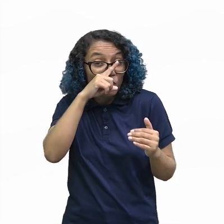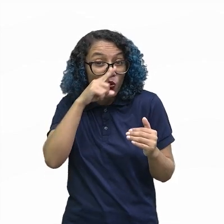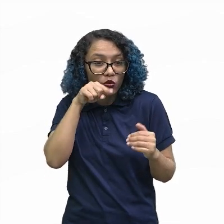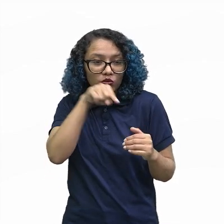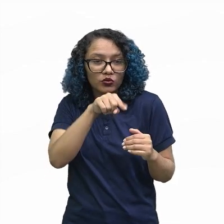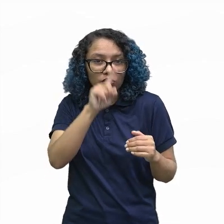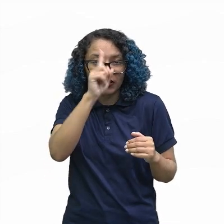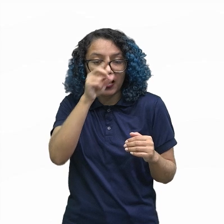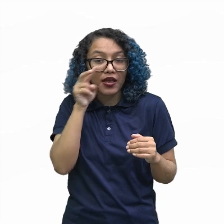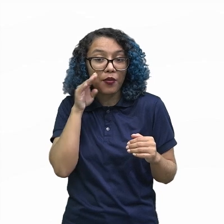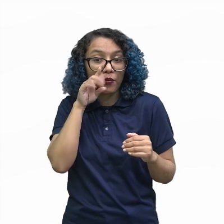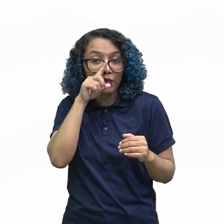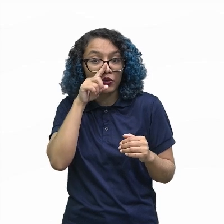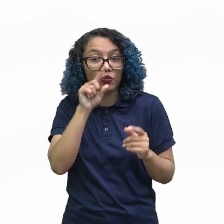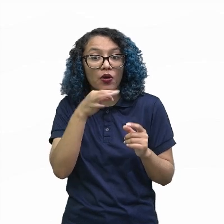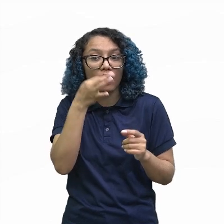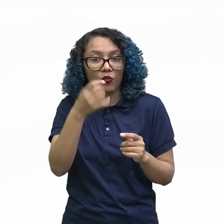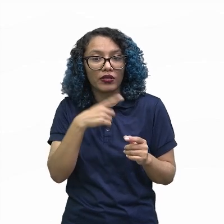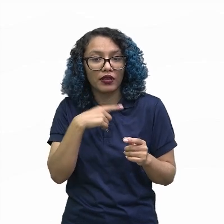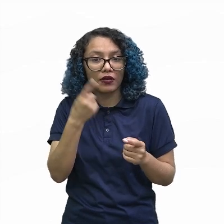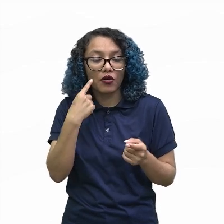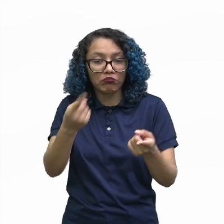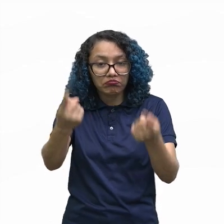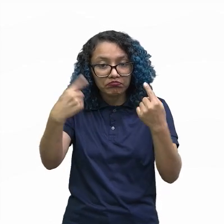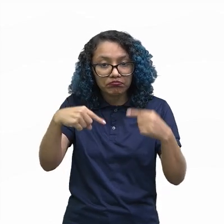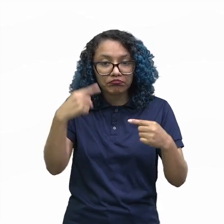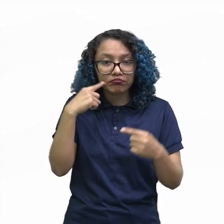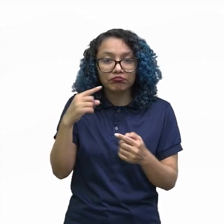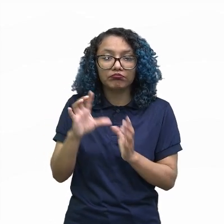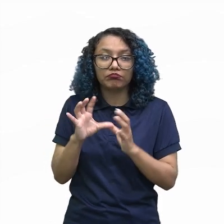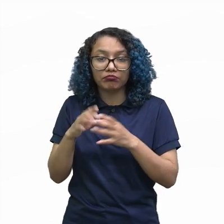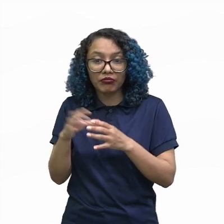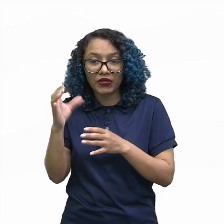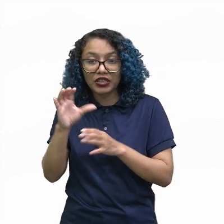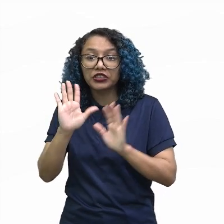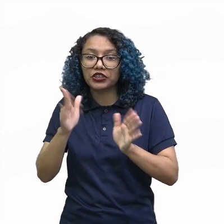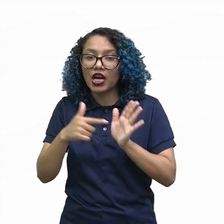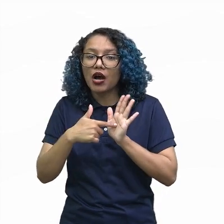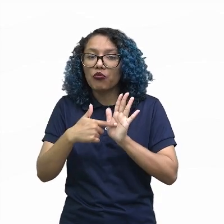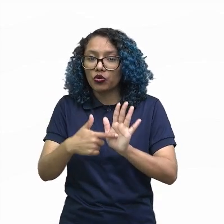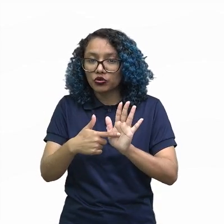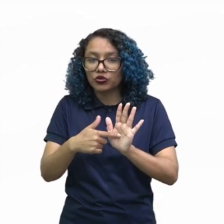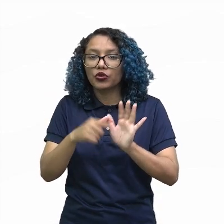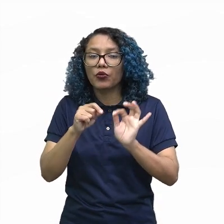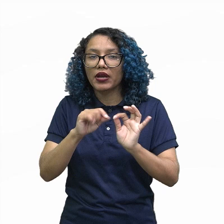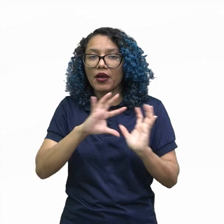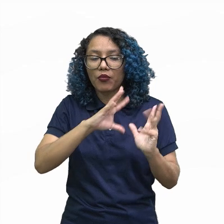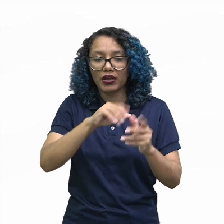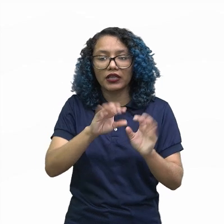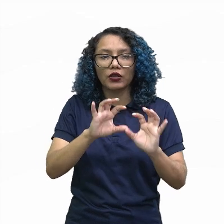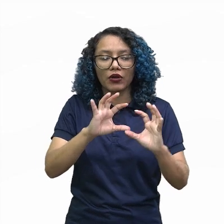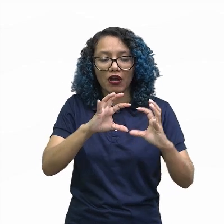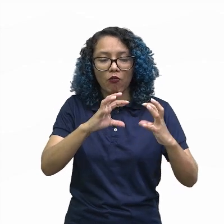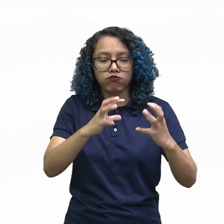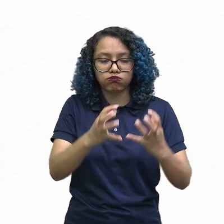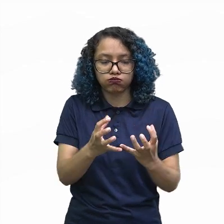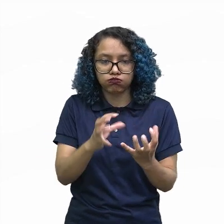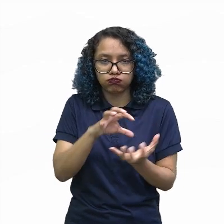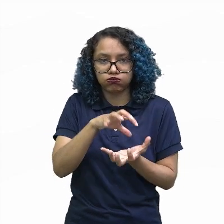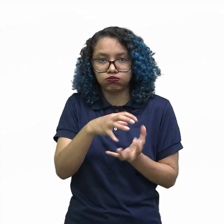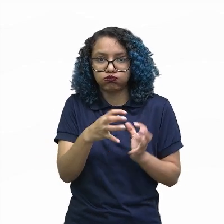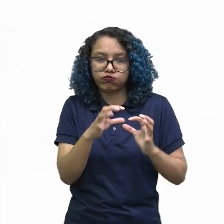vamos ter um argumento. Então, muitos cientistas já demonstraram que o planeta é geóide, ou seja, ele possui um